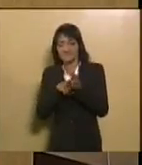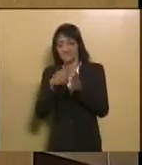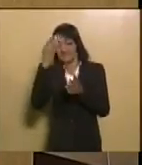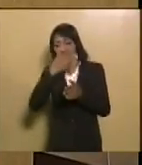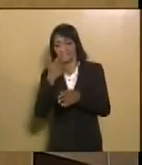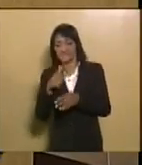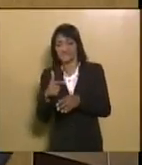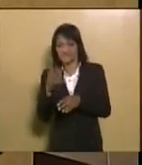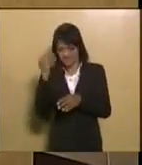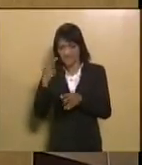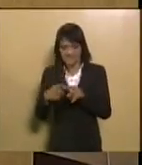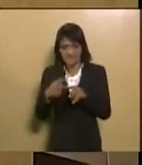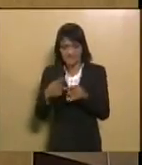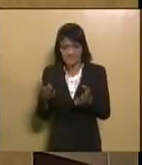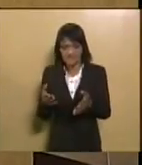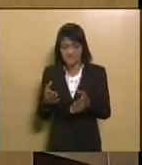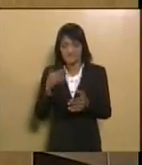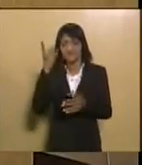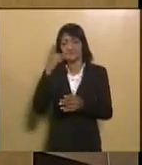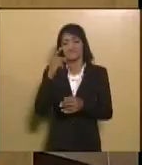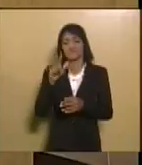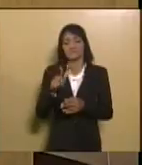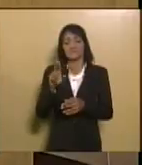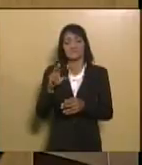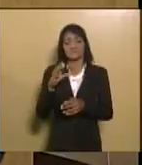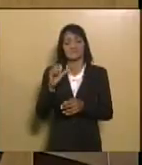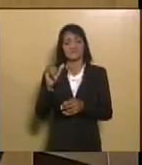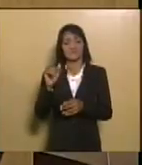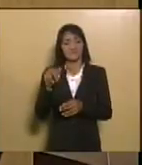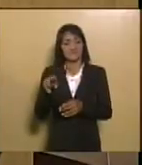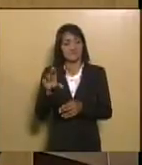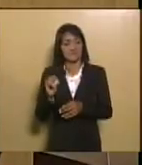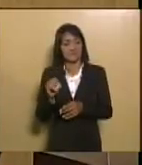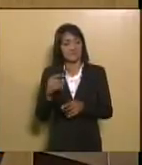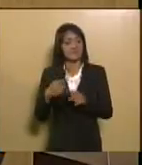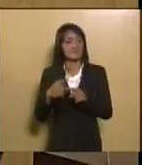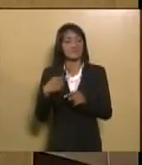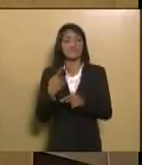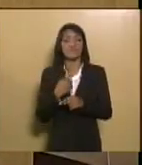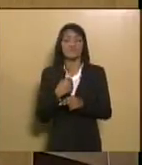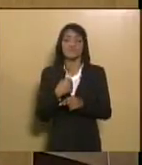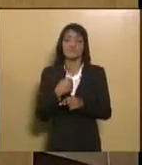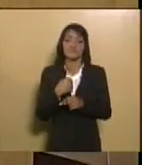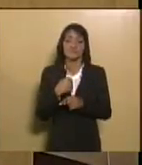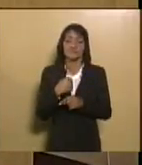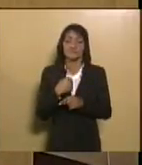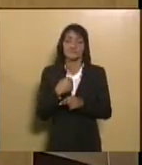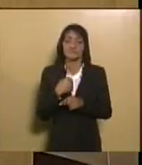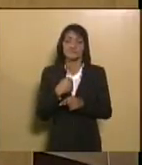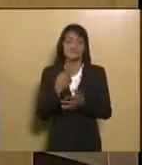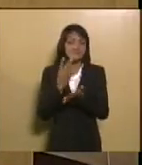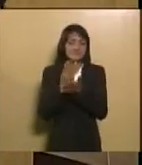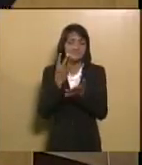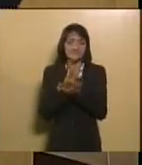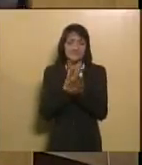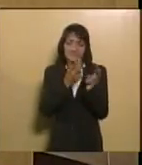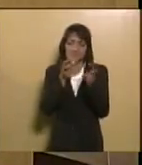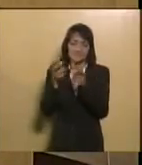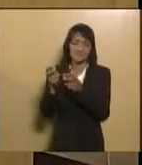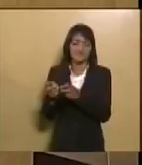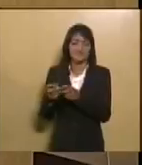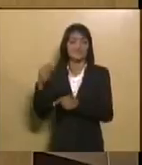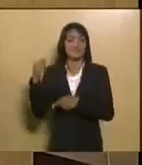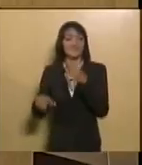Sabe por quê, deputado Luciano? Porque eu escuto muita gente dizer, olha, temos que